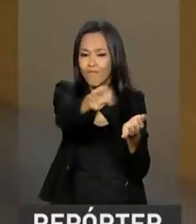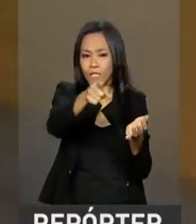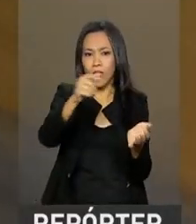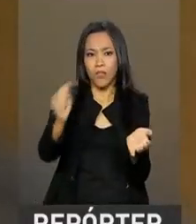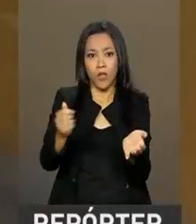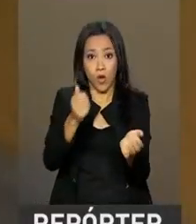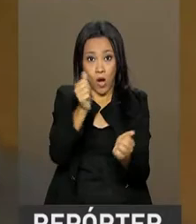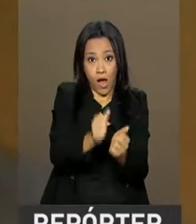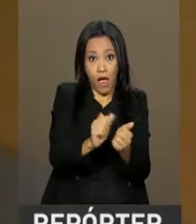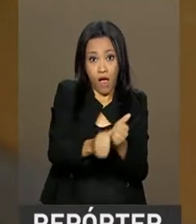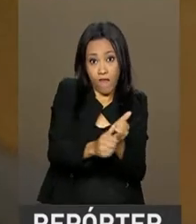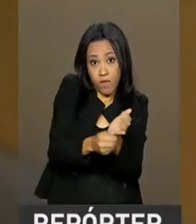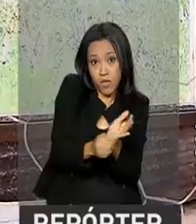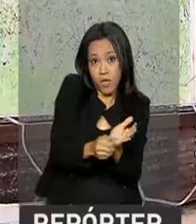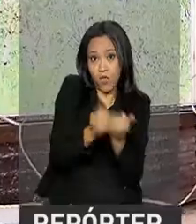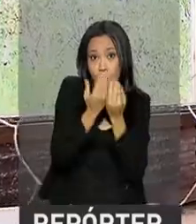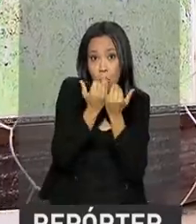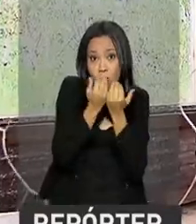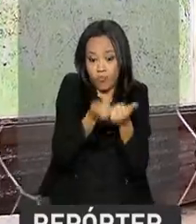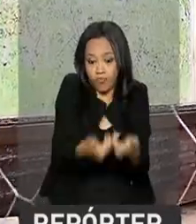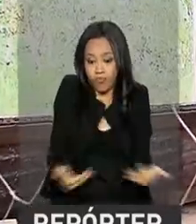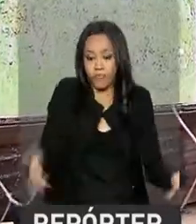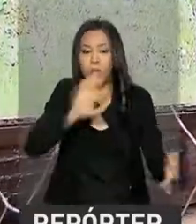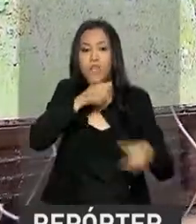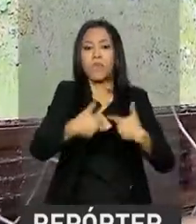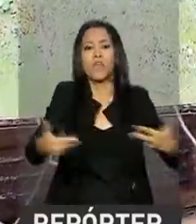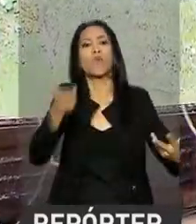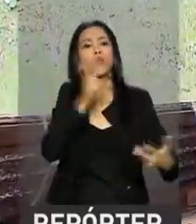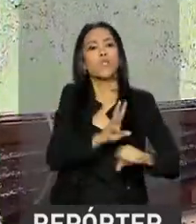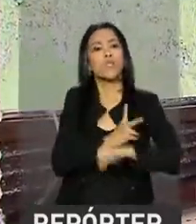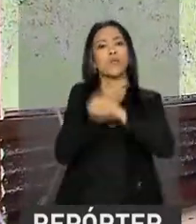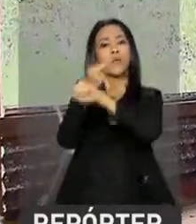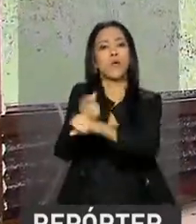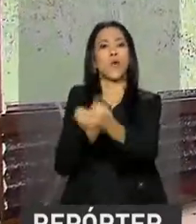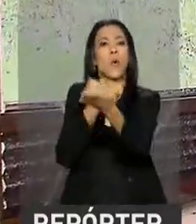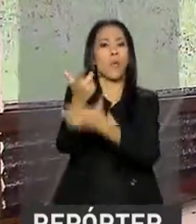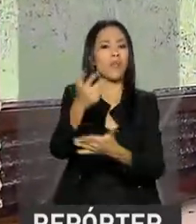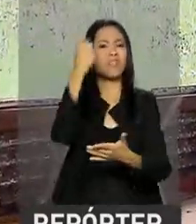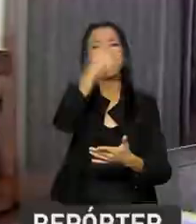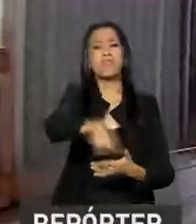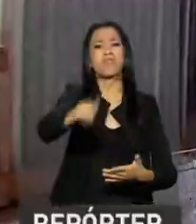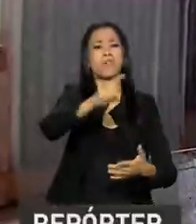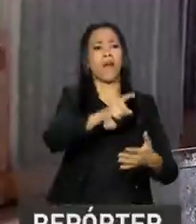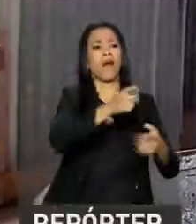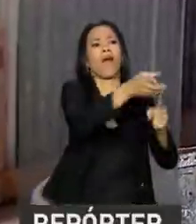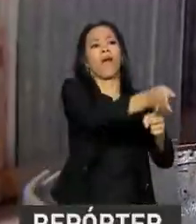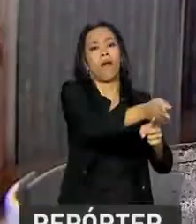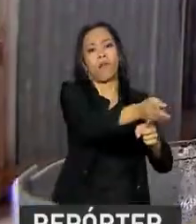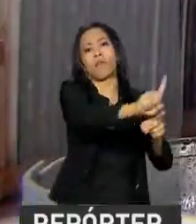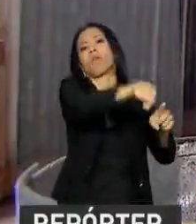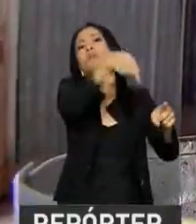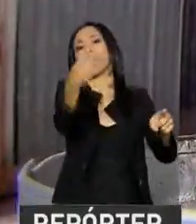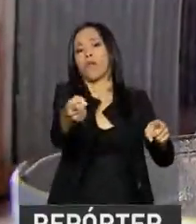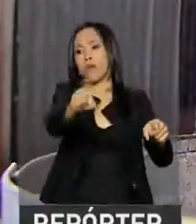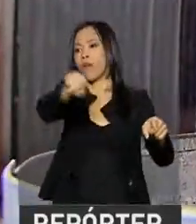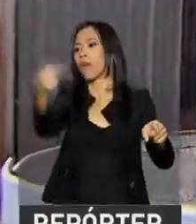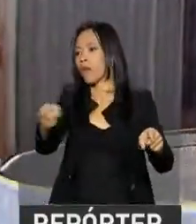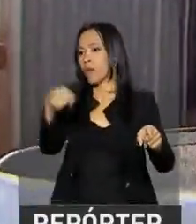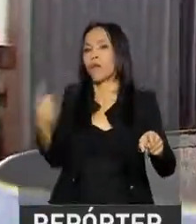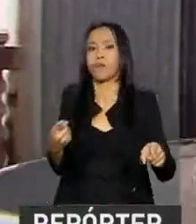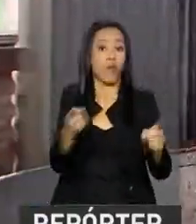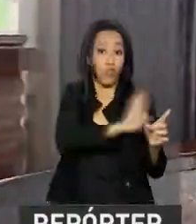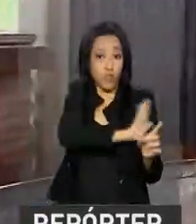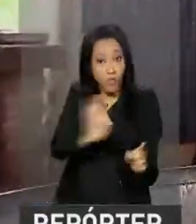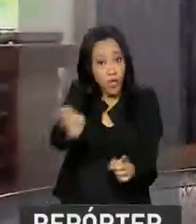ração adquiram o produto dos estoques públicos sem intermediários para comprar o milho pelo programa